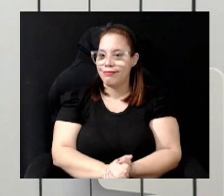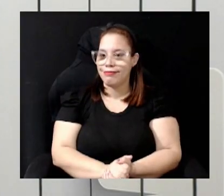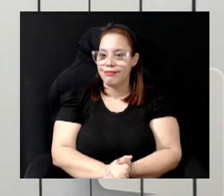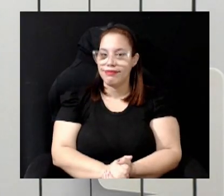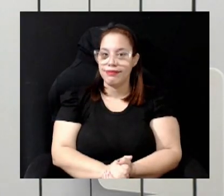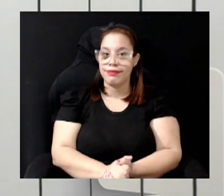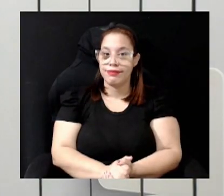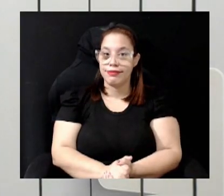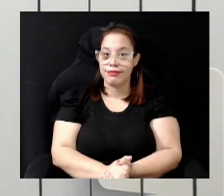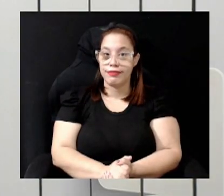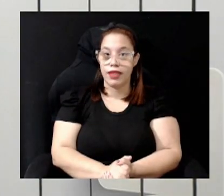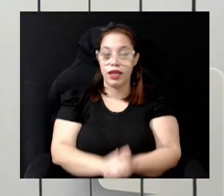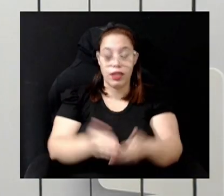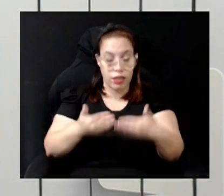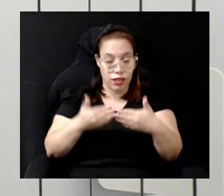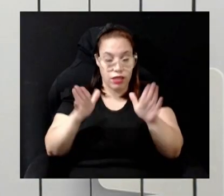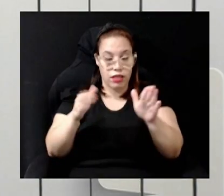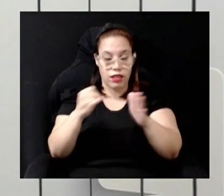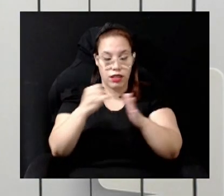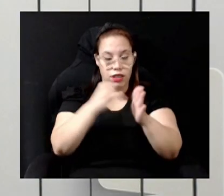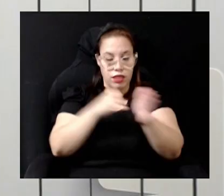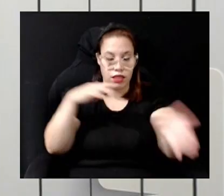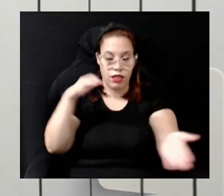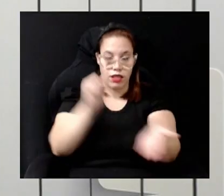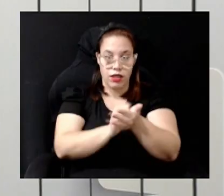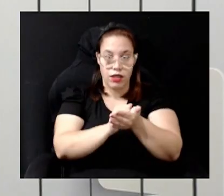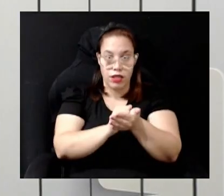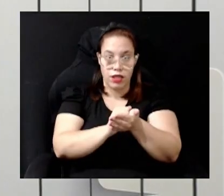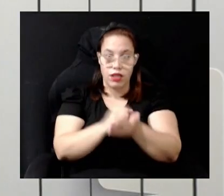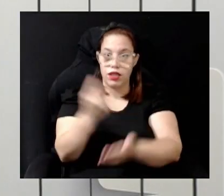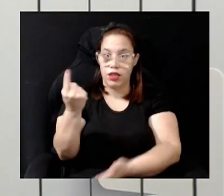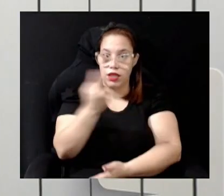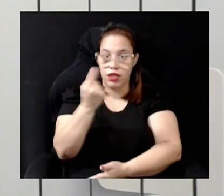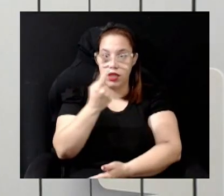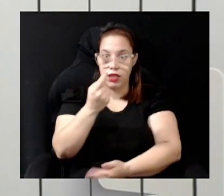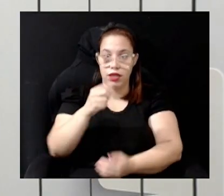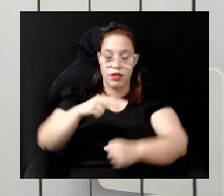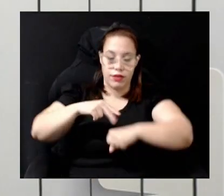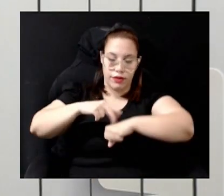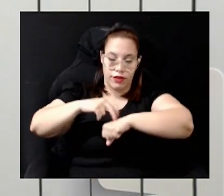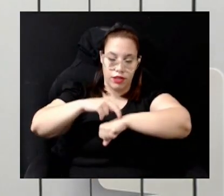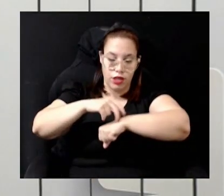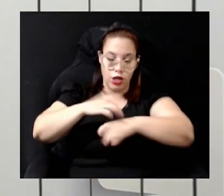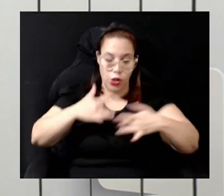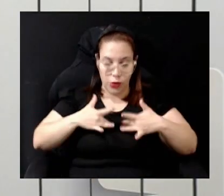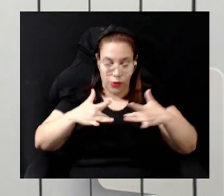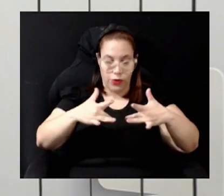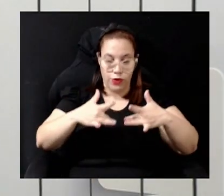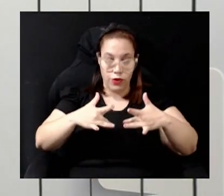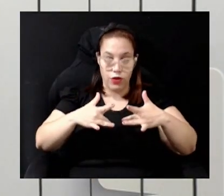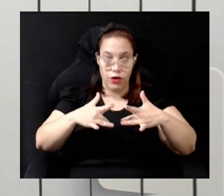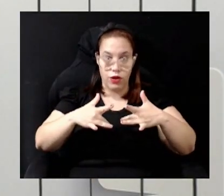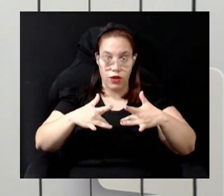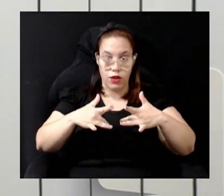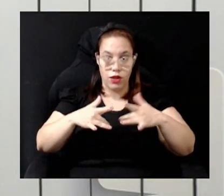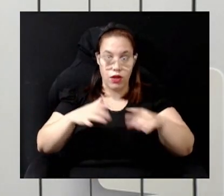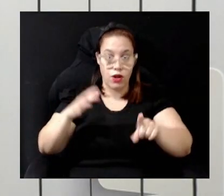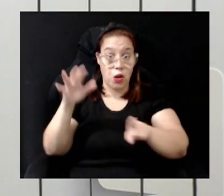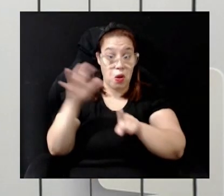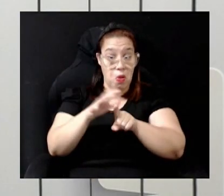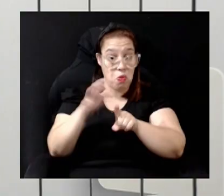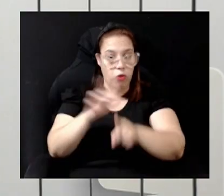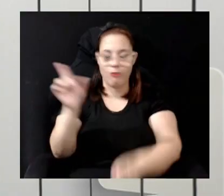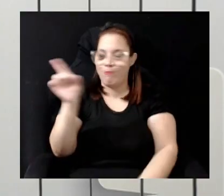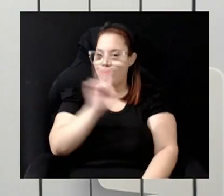Estão abertas as inscrições para a primeira caminhada solidária. O bullying não tem graça. Vai acontecer